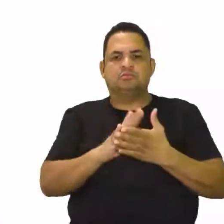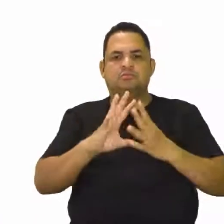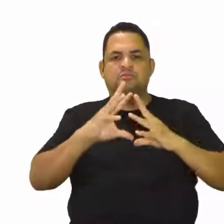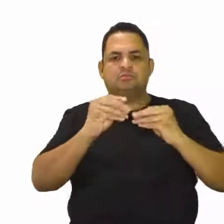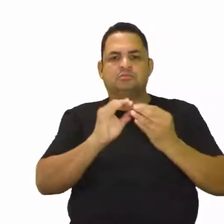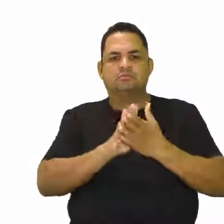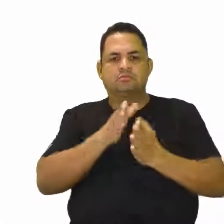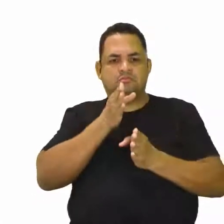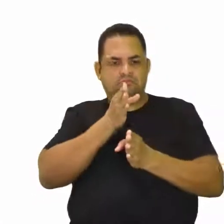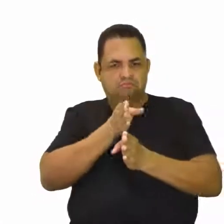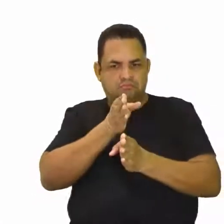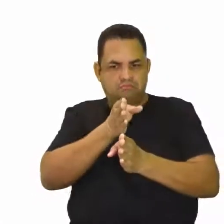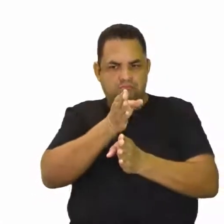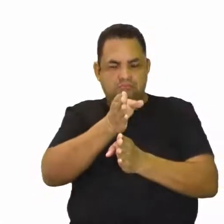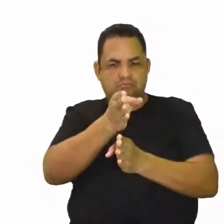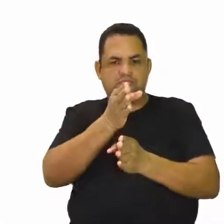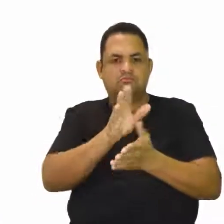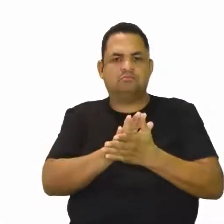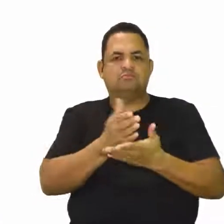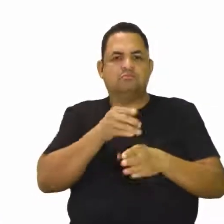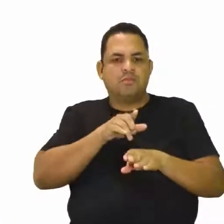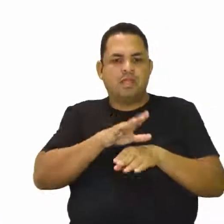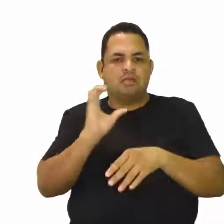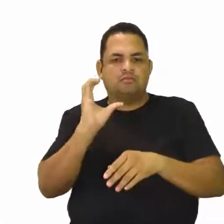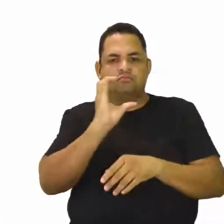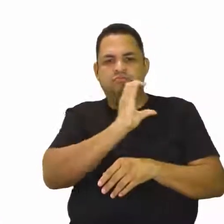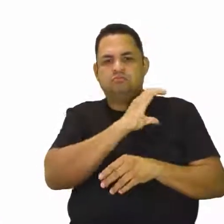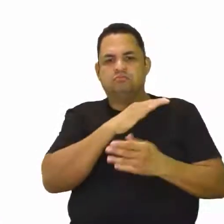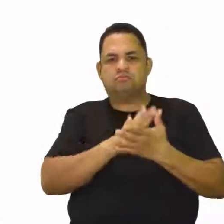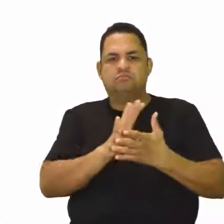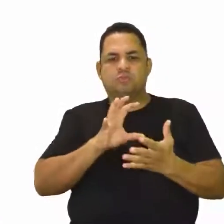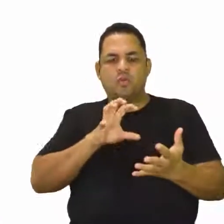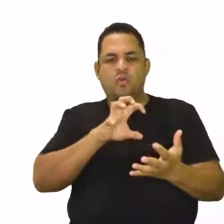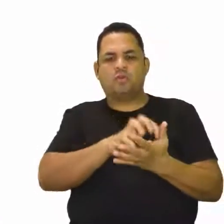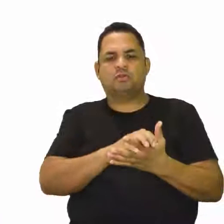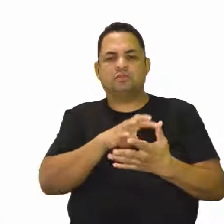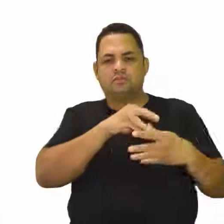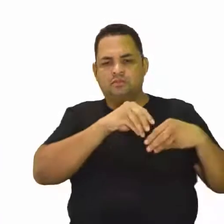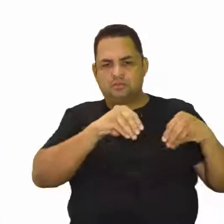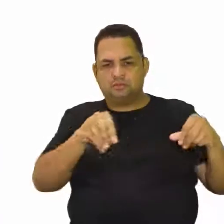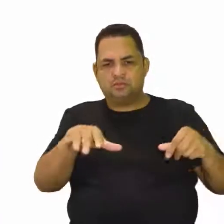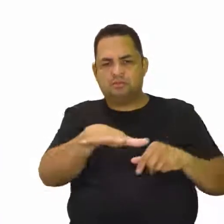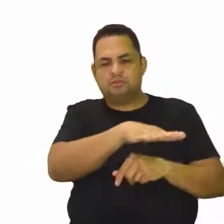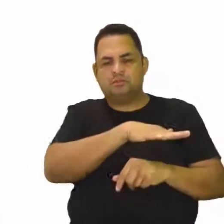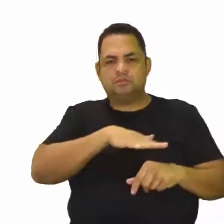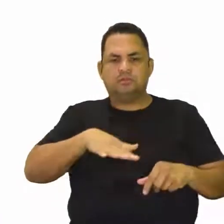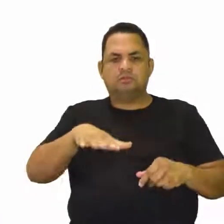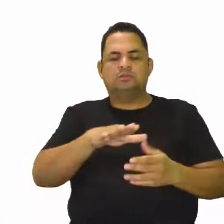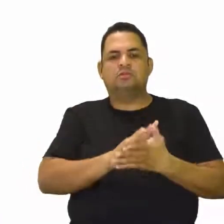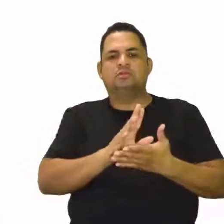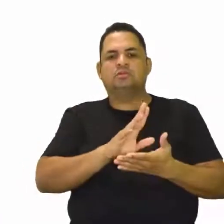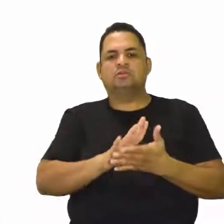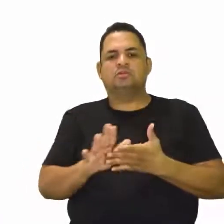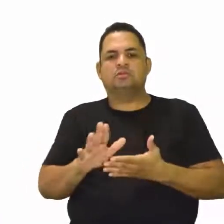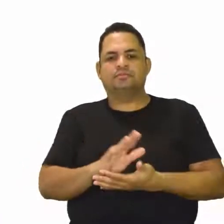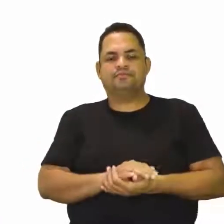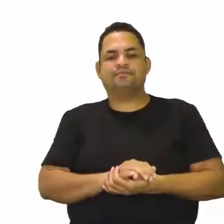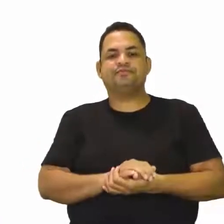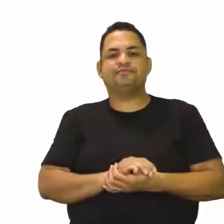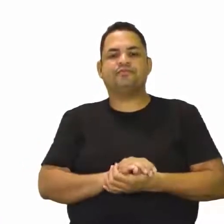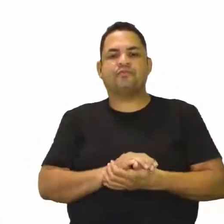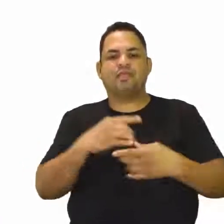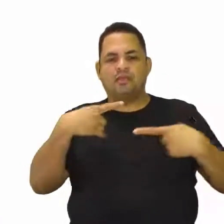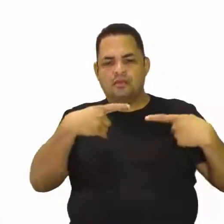todos enfileirados, vão para cima e conquistam o território. Na chamada ofensiva alemã,